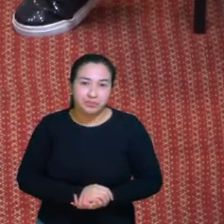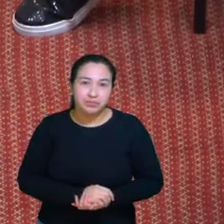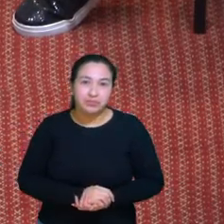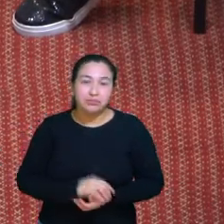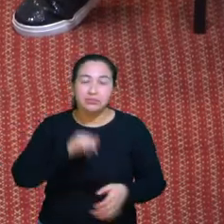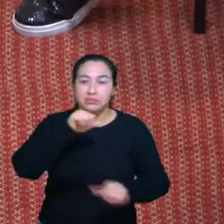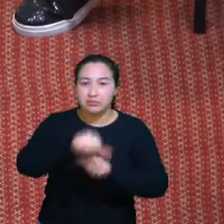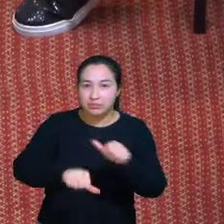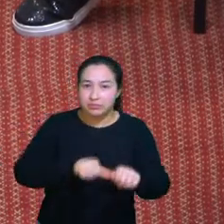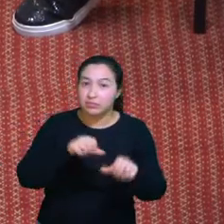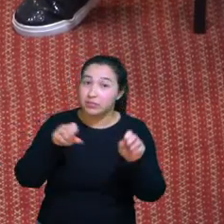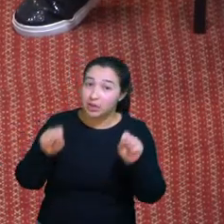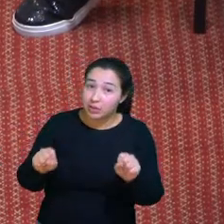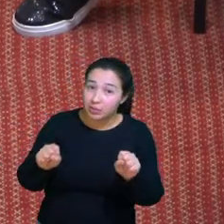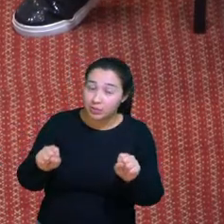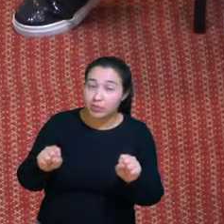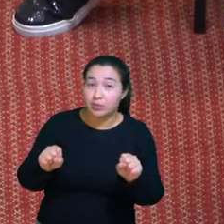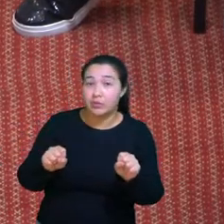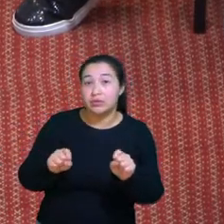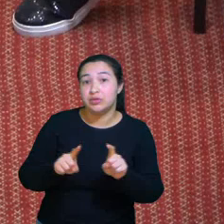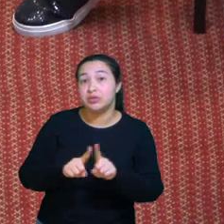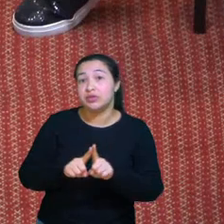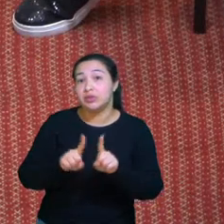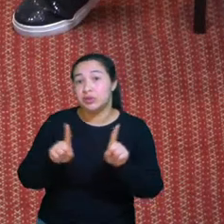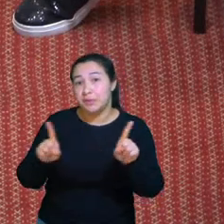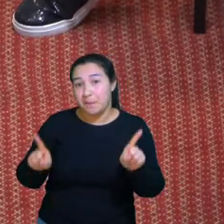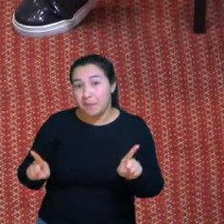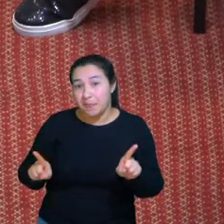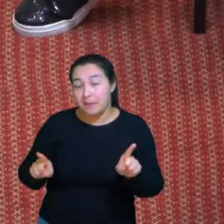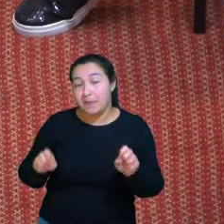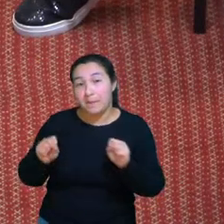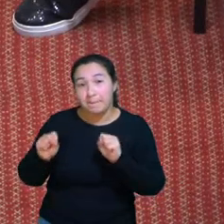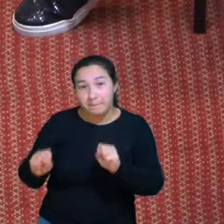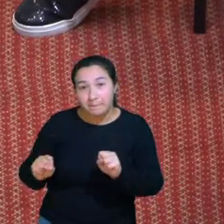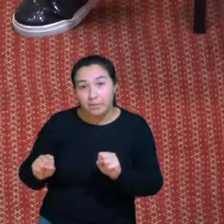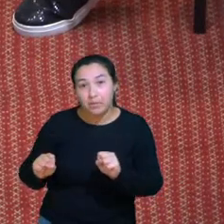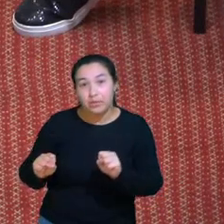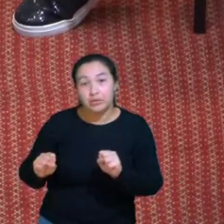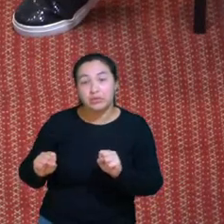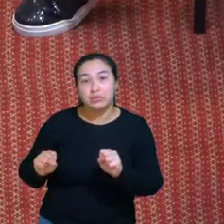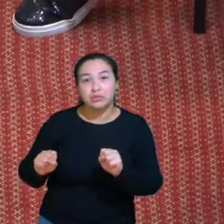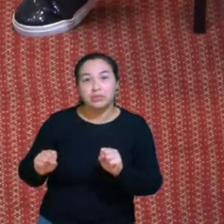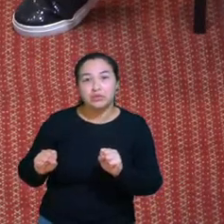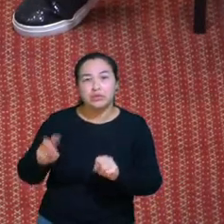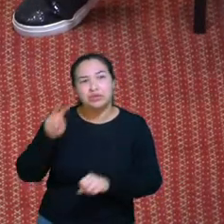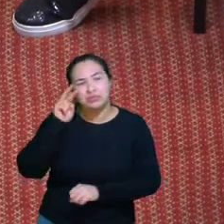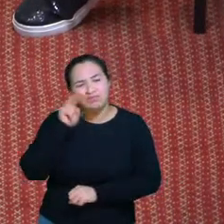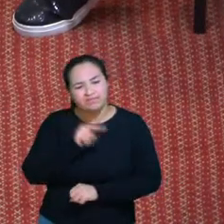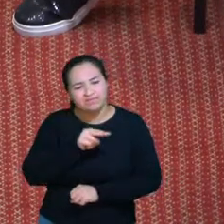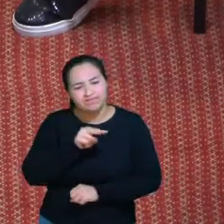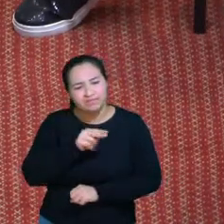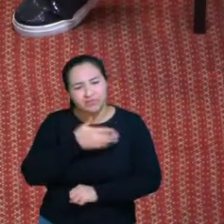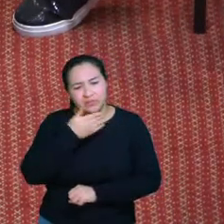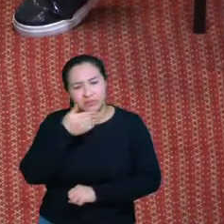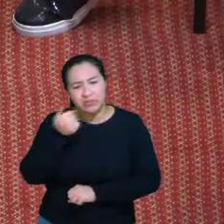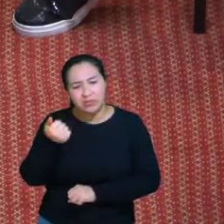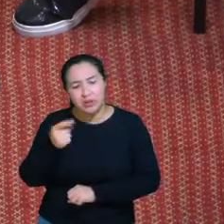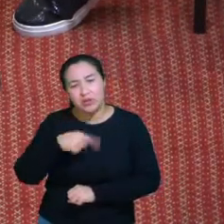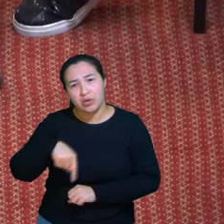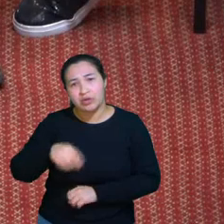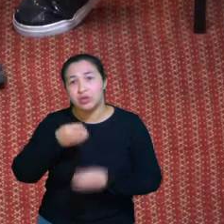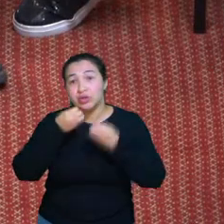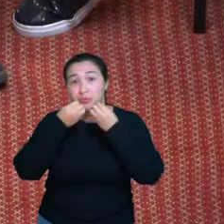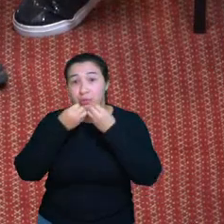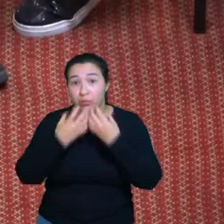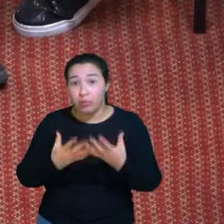alteração mas se eventualmente a gente pudesse eh olhar o que nós temos de positivo no